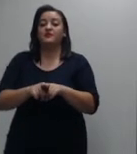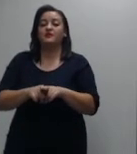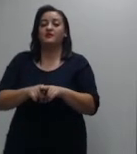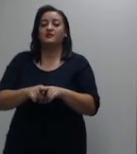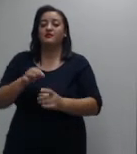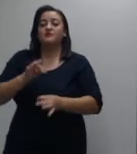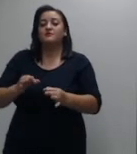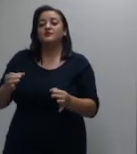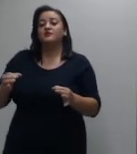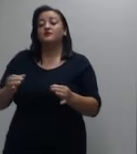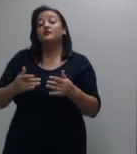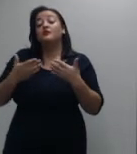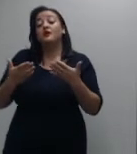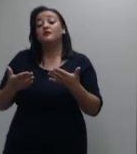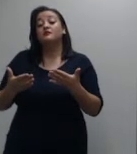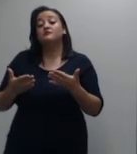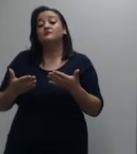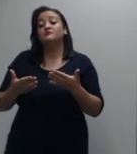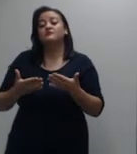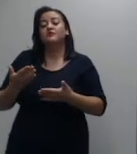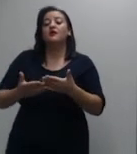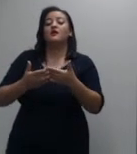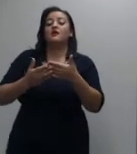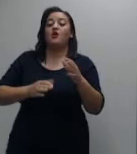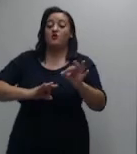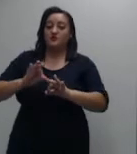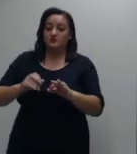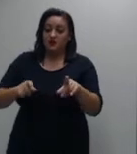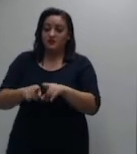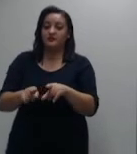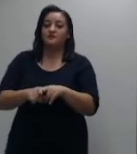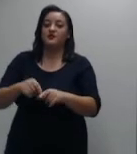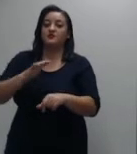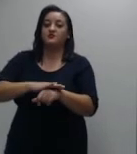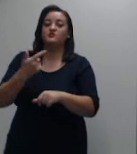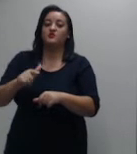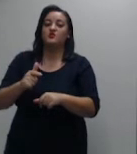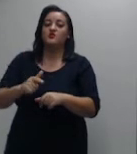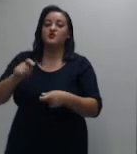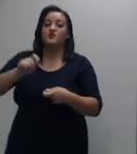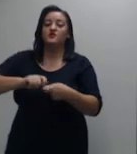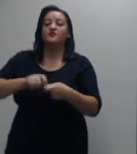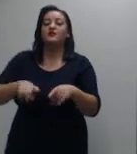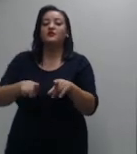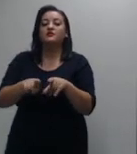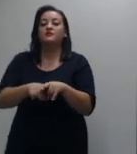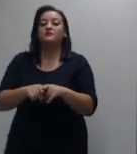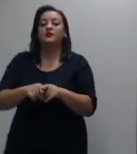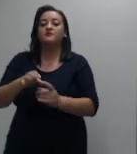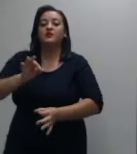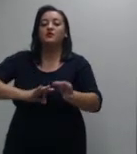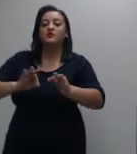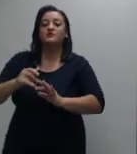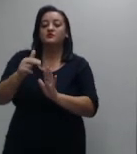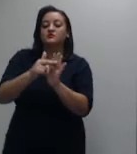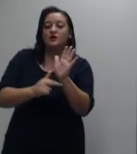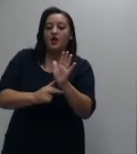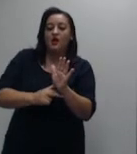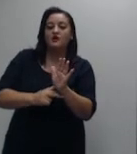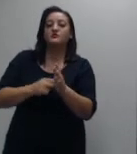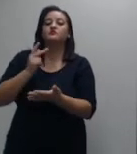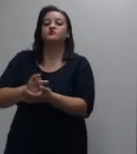julgado concordância em Porto lado e demais ao curso preferido portanto preenche todas as formalidades repetem